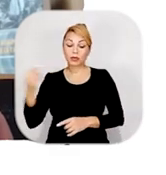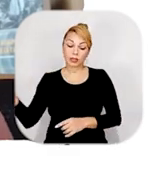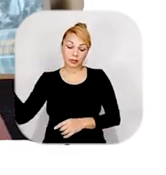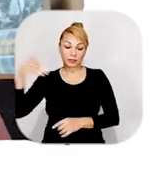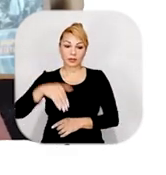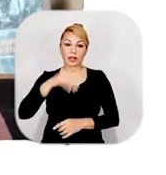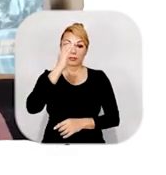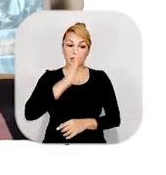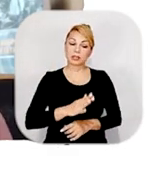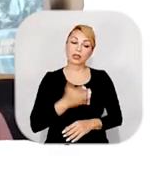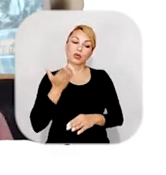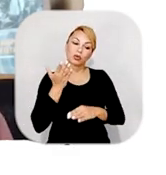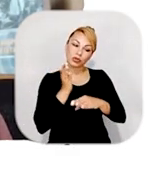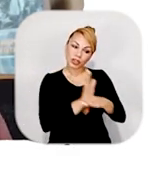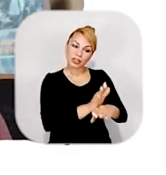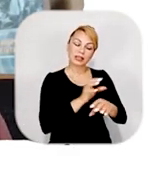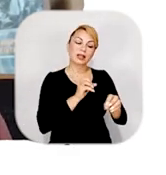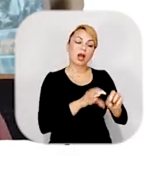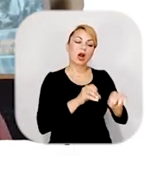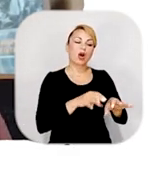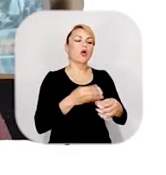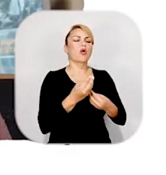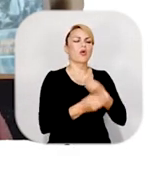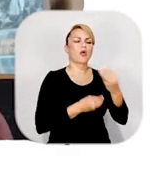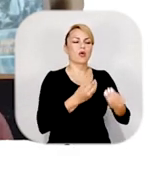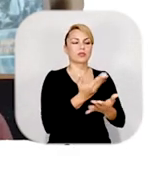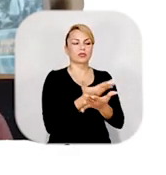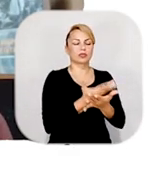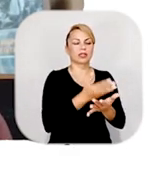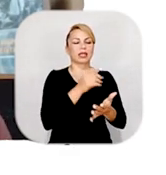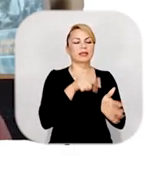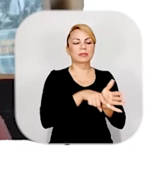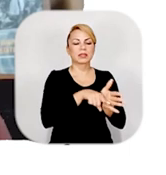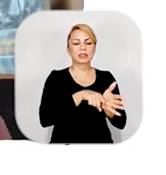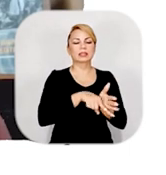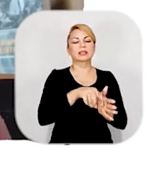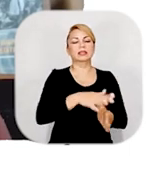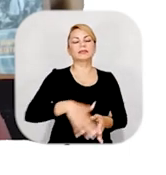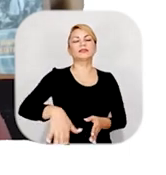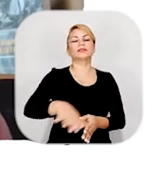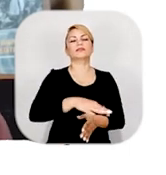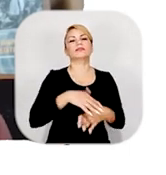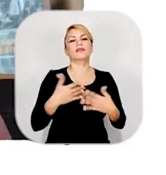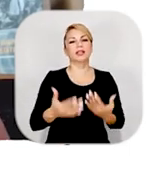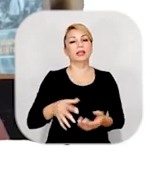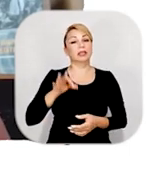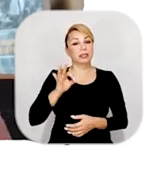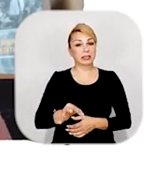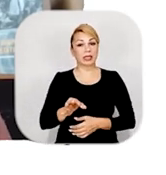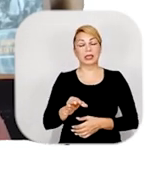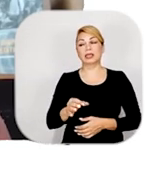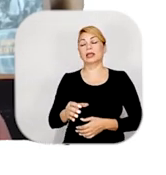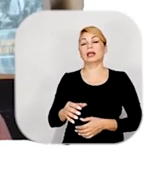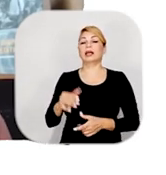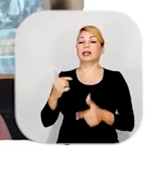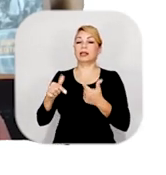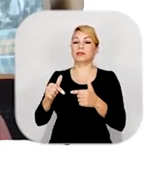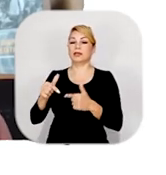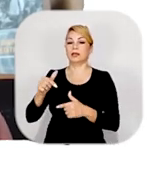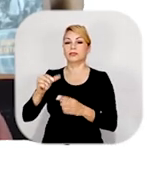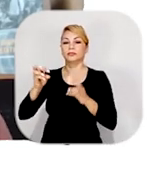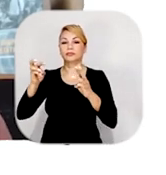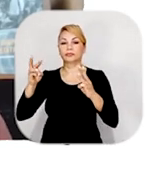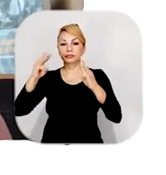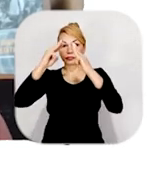fato, em 1923, ele veio para o Brasil, né, encontrou com a tia dele no Museu Guild. Ela não trabalhava mais no Museu Guild, ela